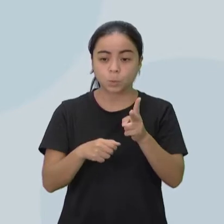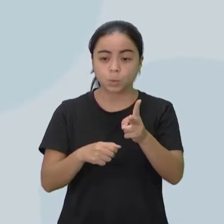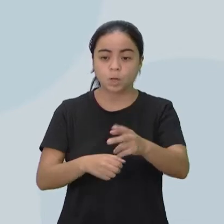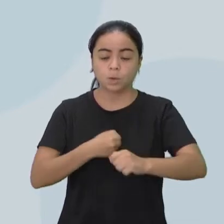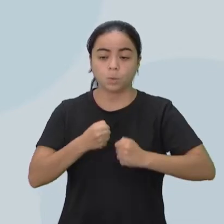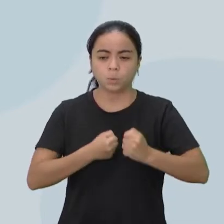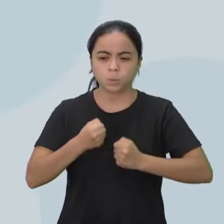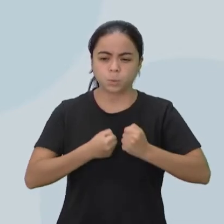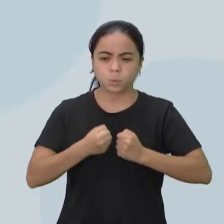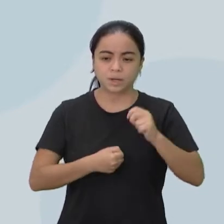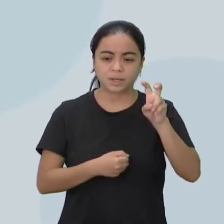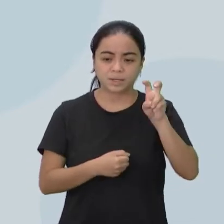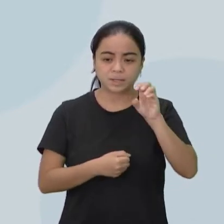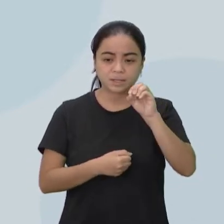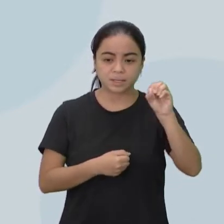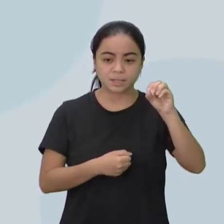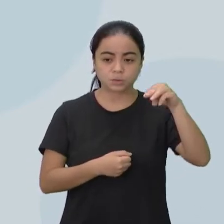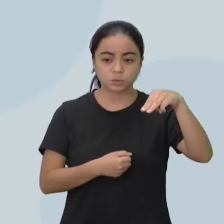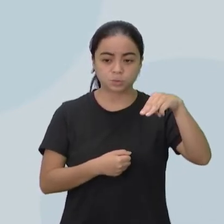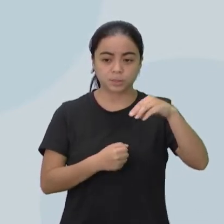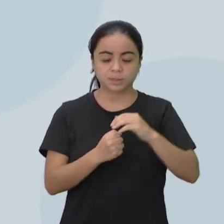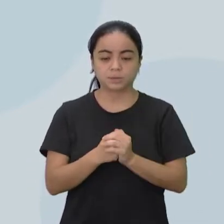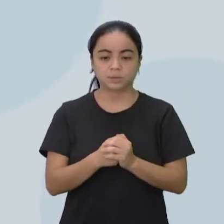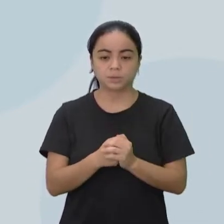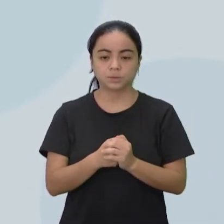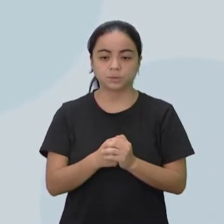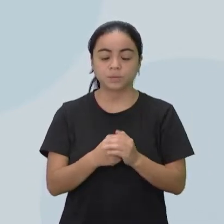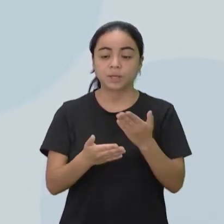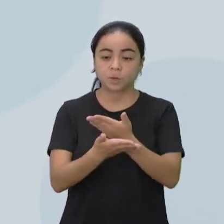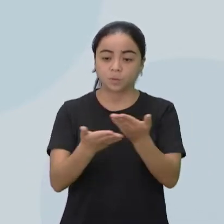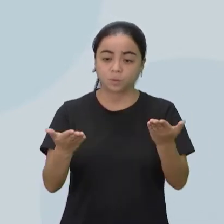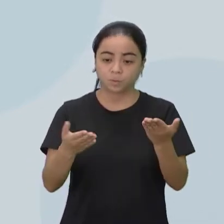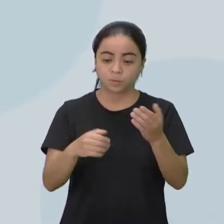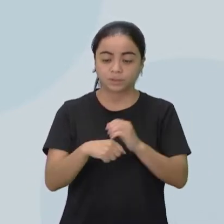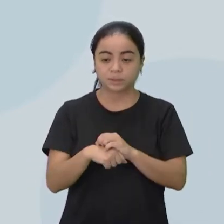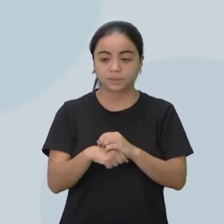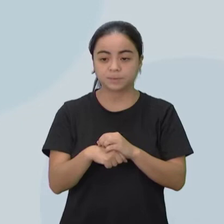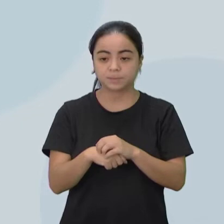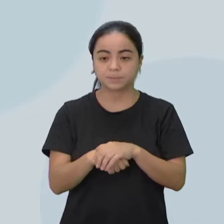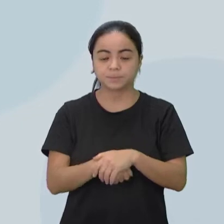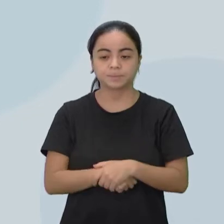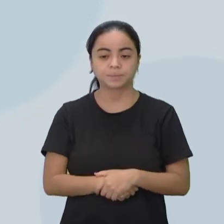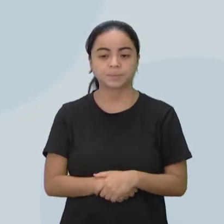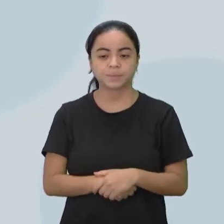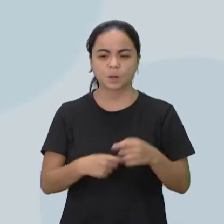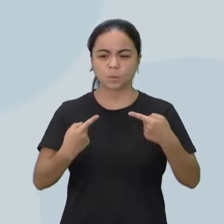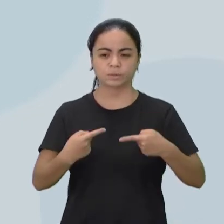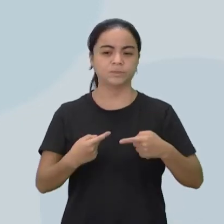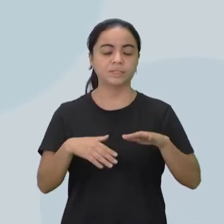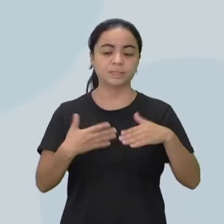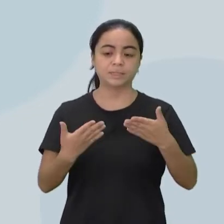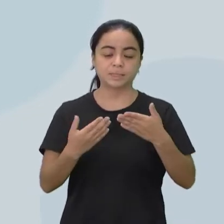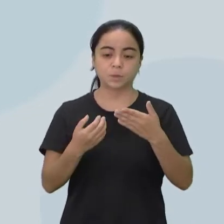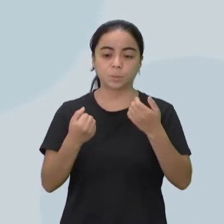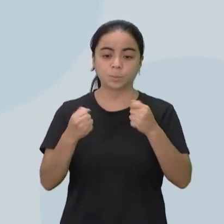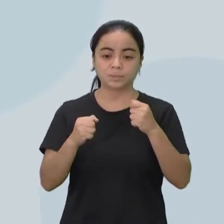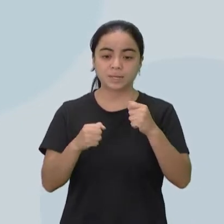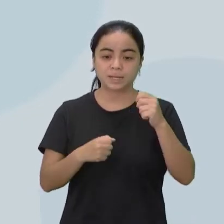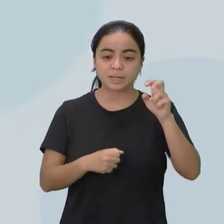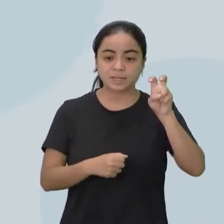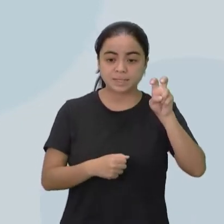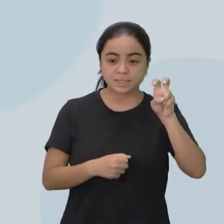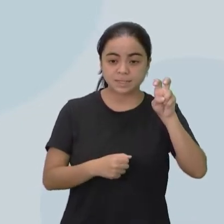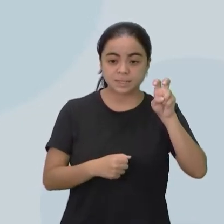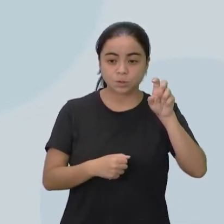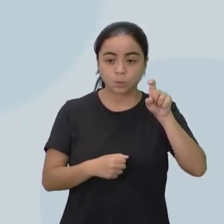ritmo, correr 500 metros. Foi o que eu deixei para vocês aí de tarefa. Vou começar assim, né? Então basta a gente fazer 5 vezes o